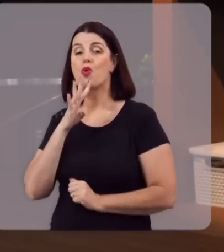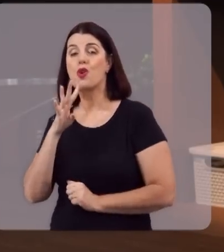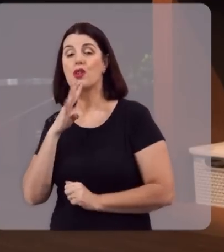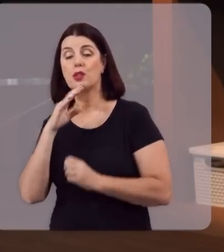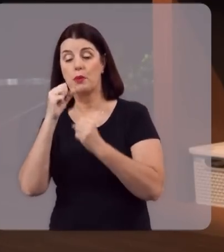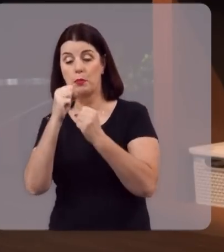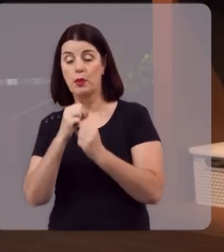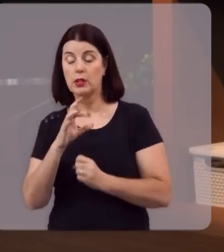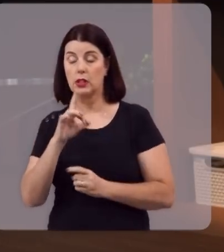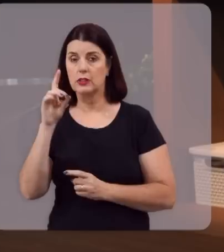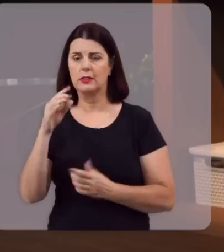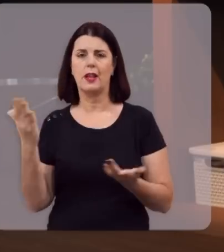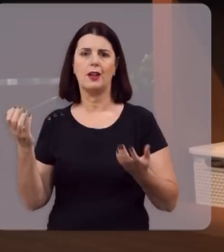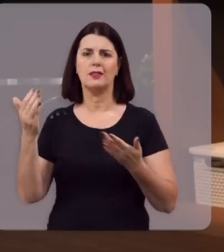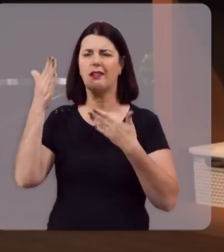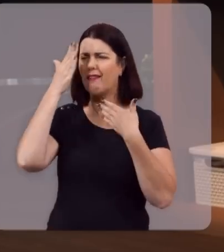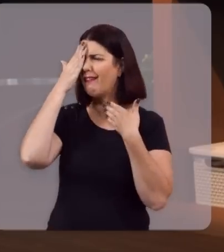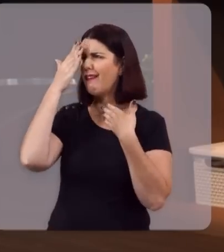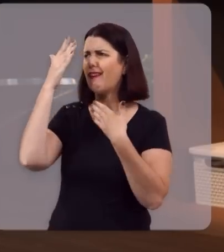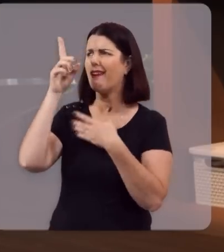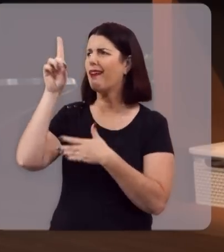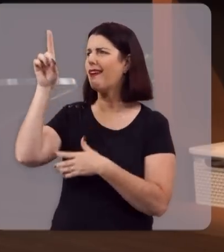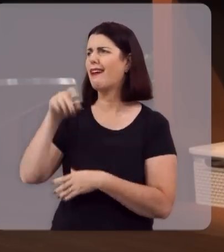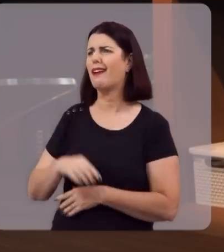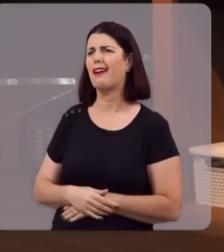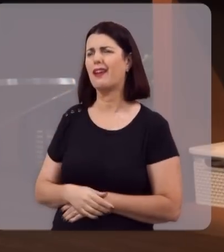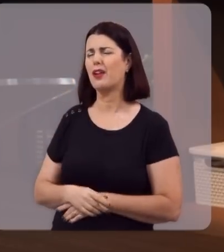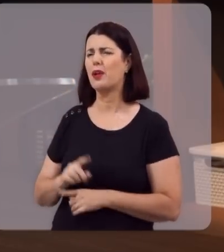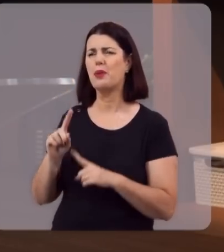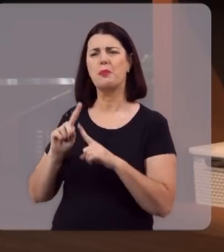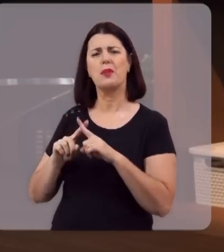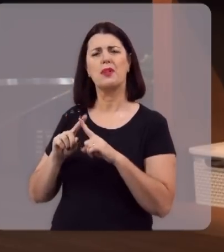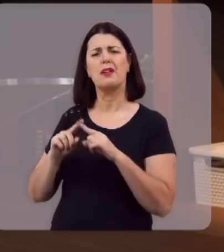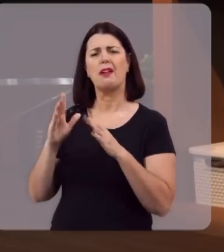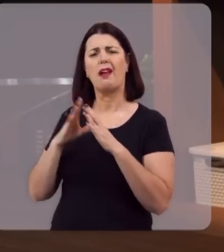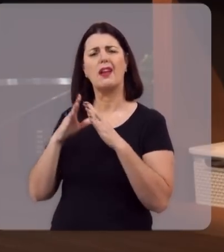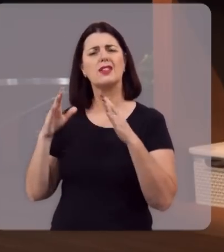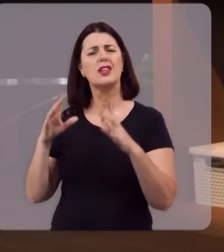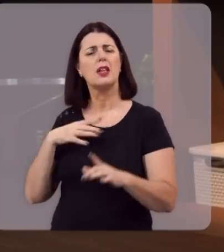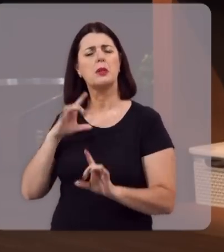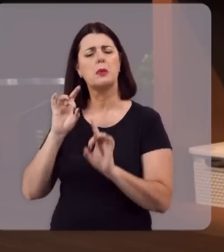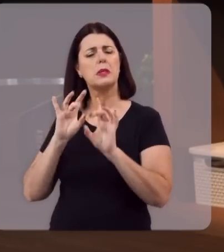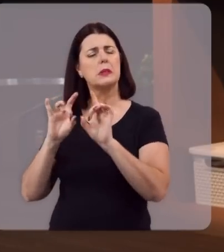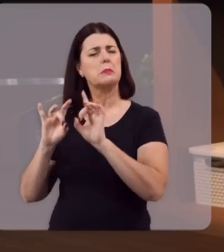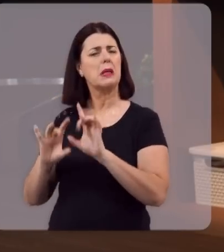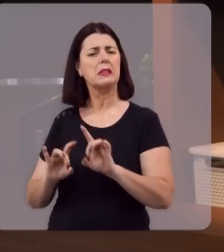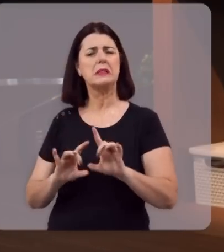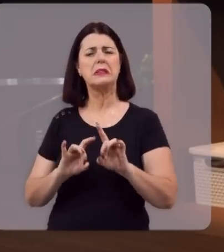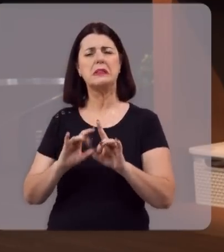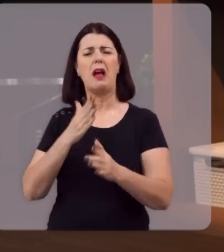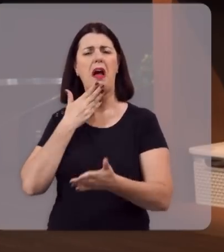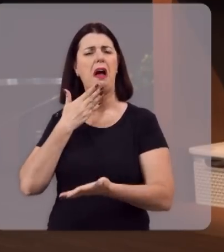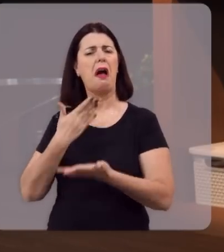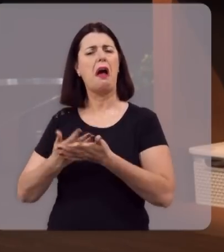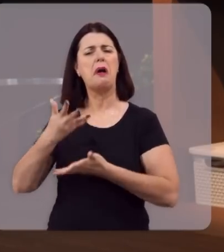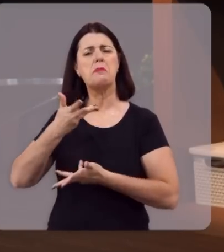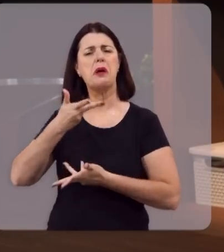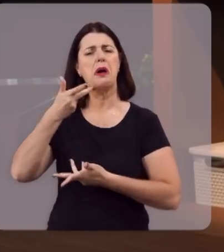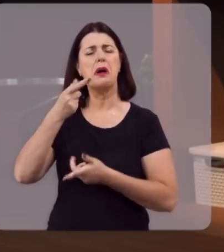conhecimento e do Poder de Deus que ele diz Graças te dou visto que por modo assombrosamente